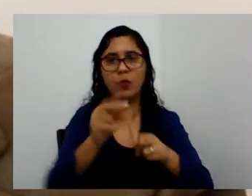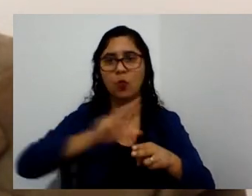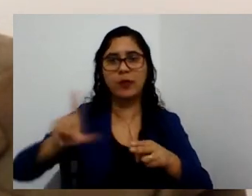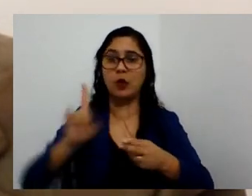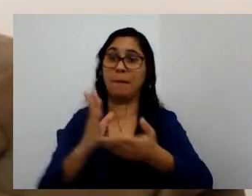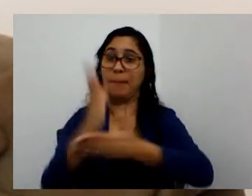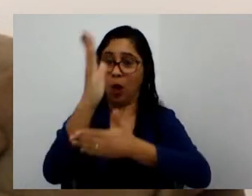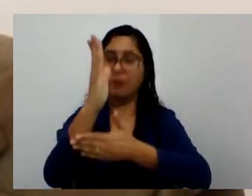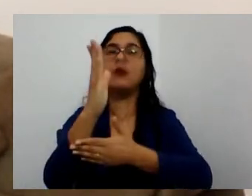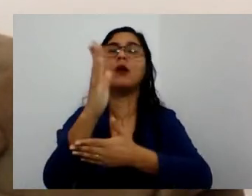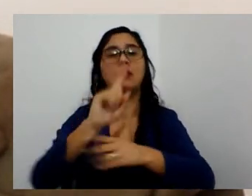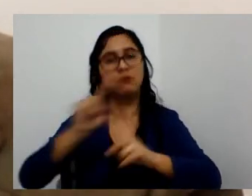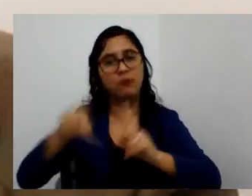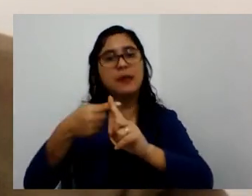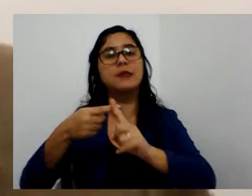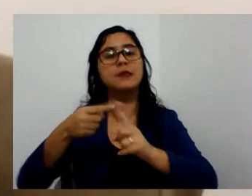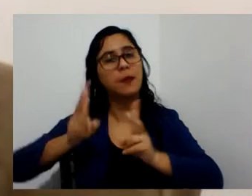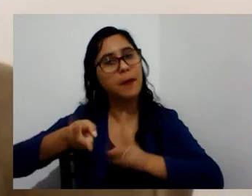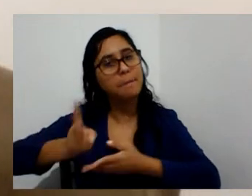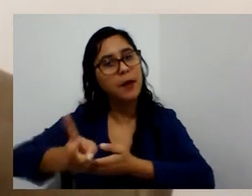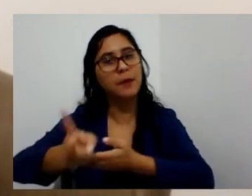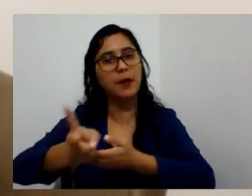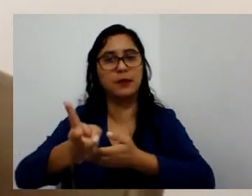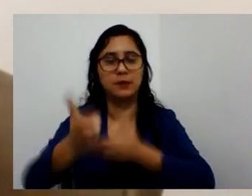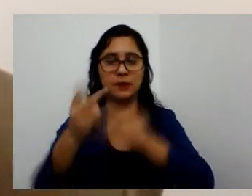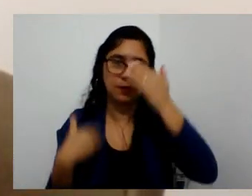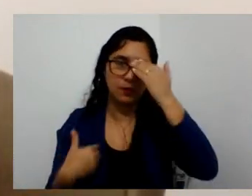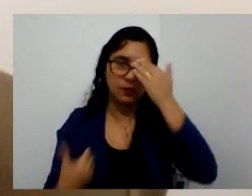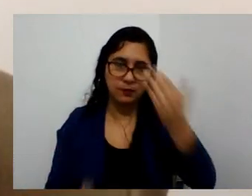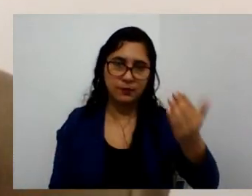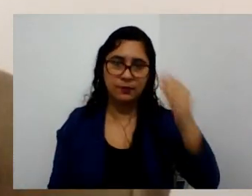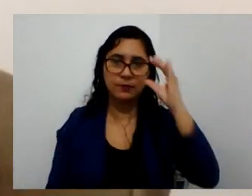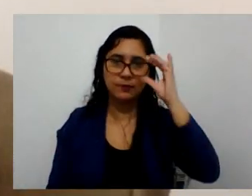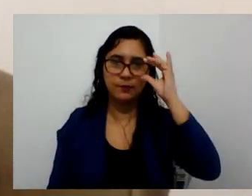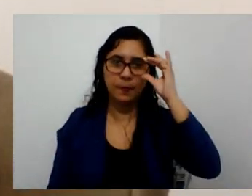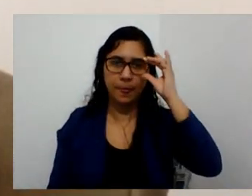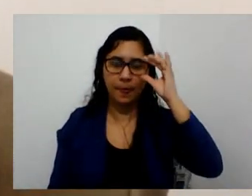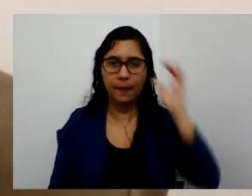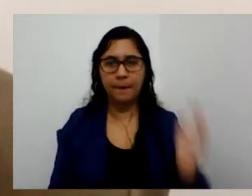é aprovação e permanência. Obrigado.